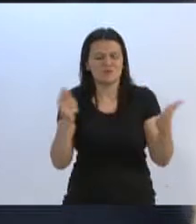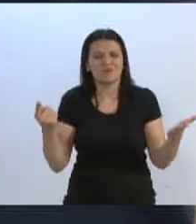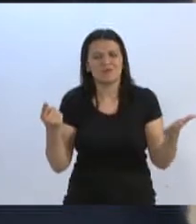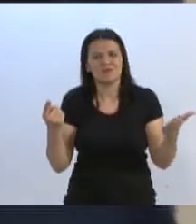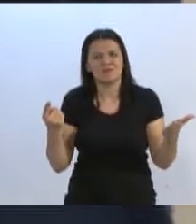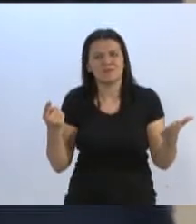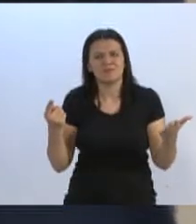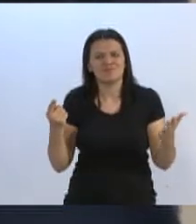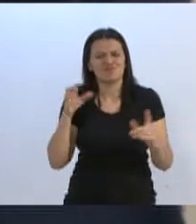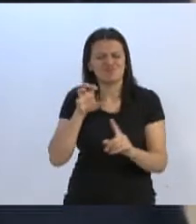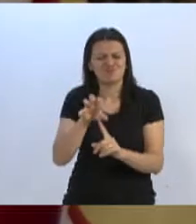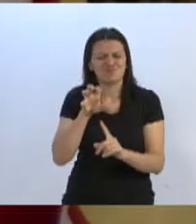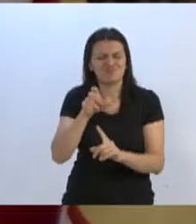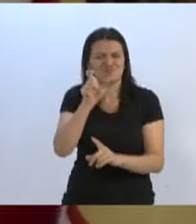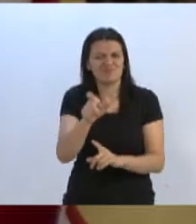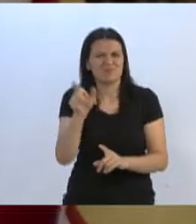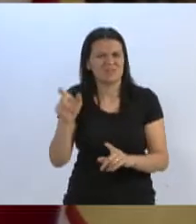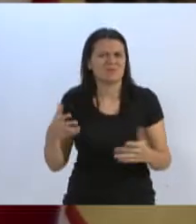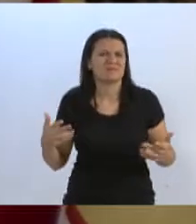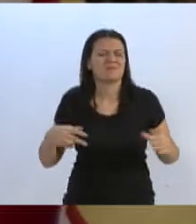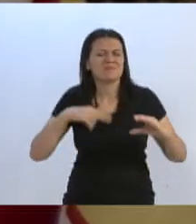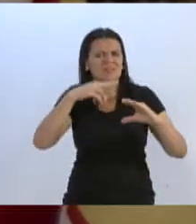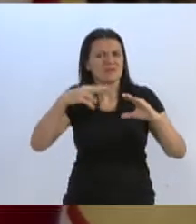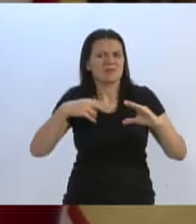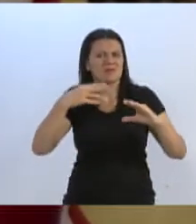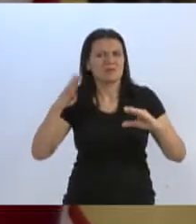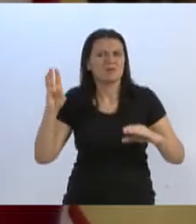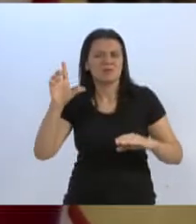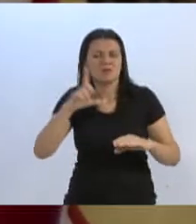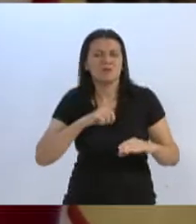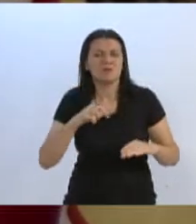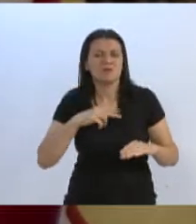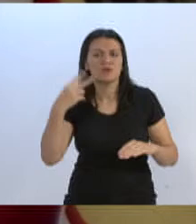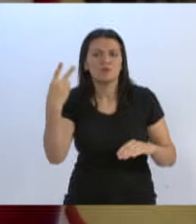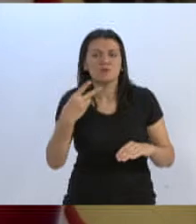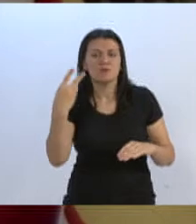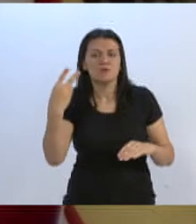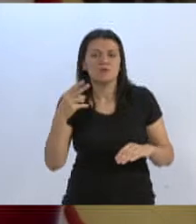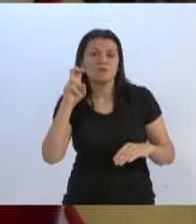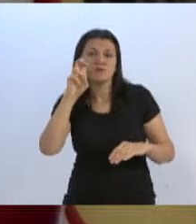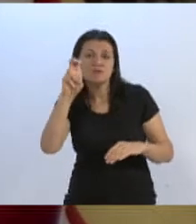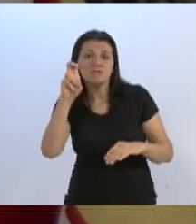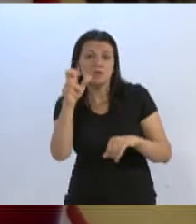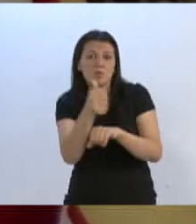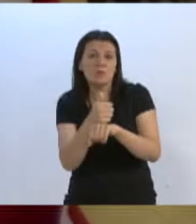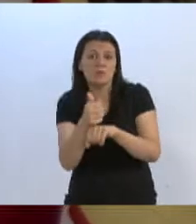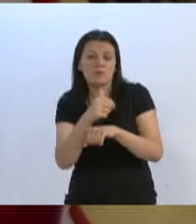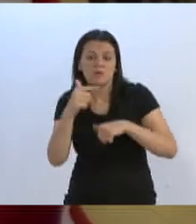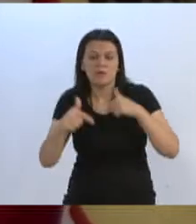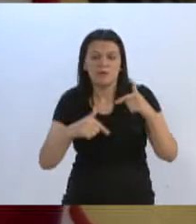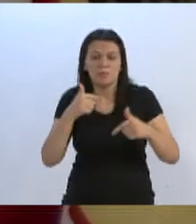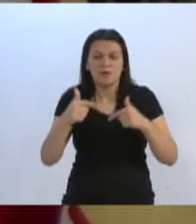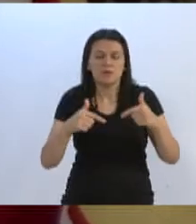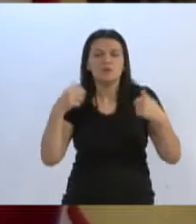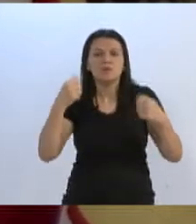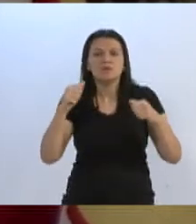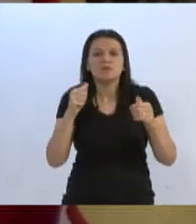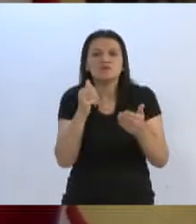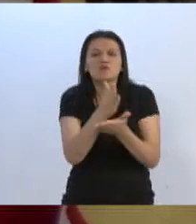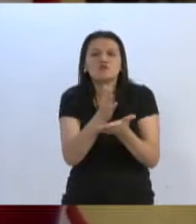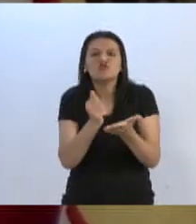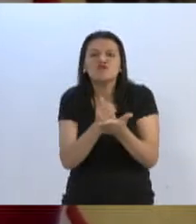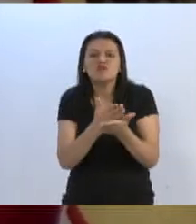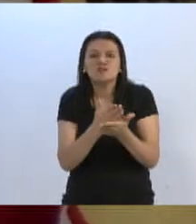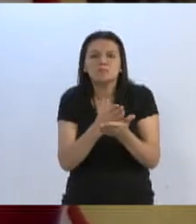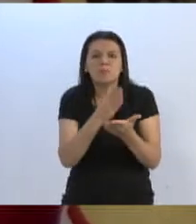de Blumenau tem 225 funcionários, sendo que tem que trabalhar em 2 turnos porque não dá conta de comportar todo mundo. Uma